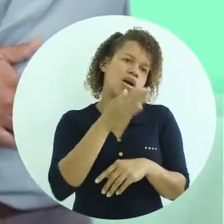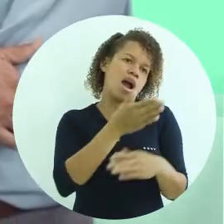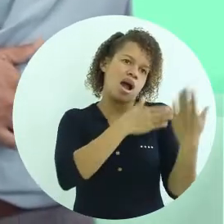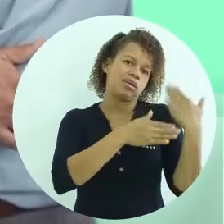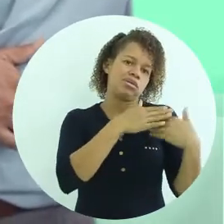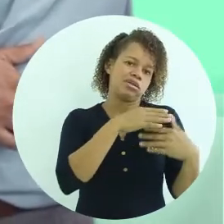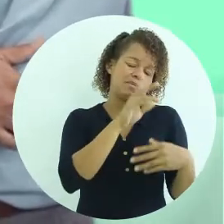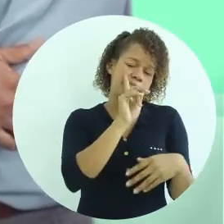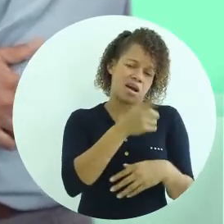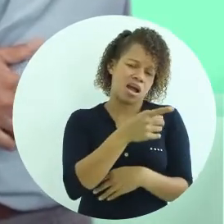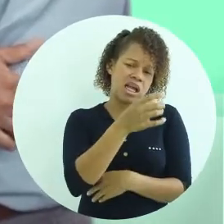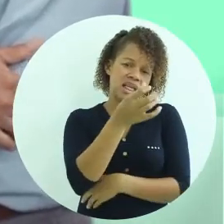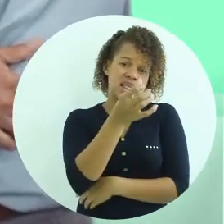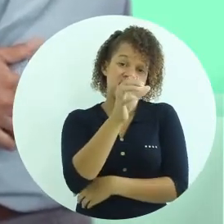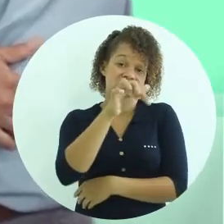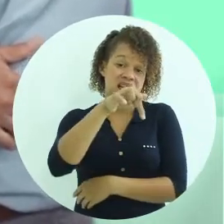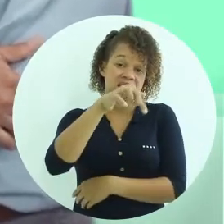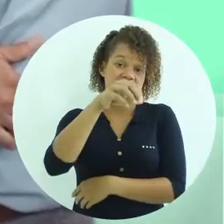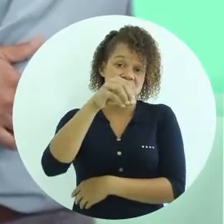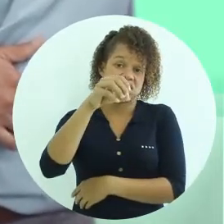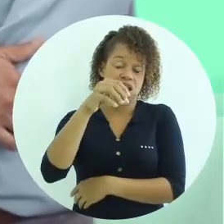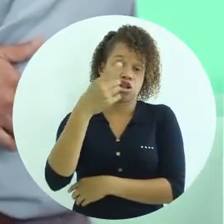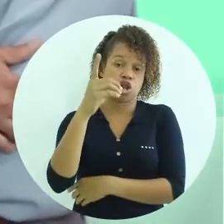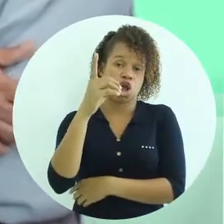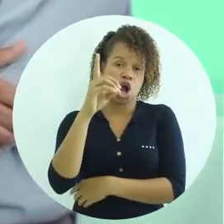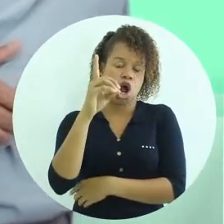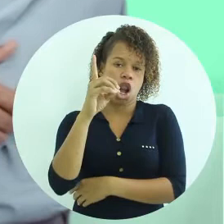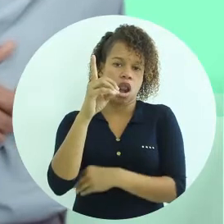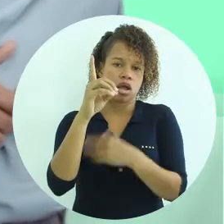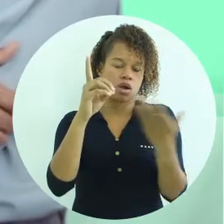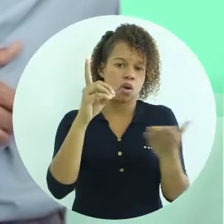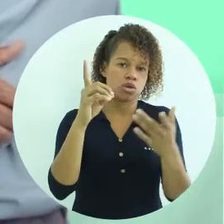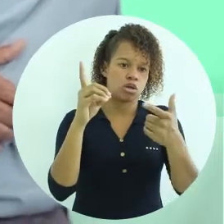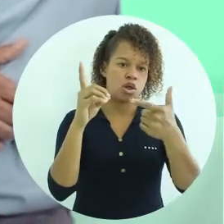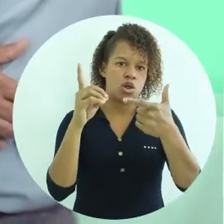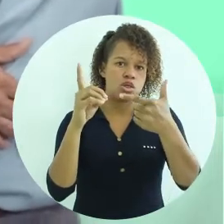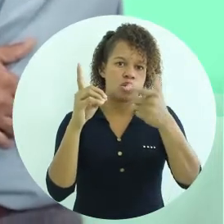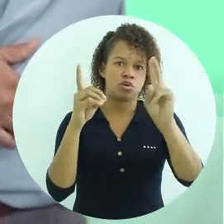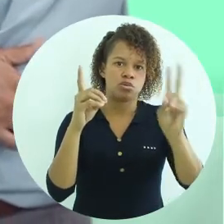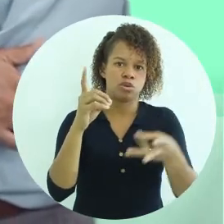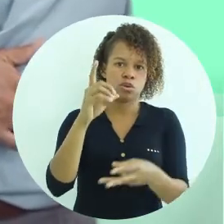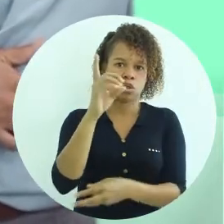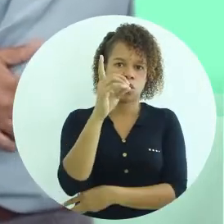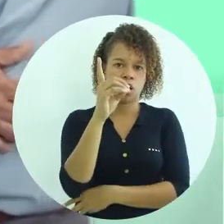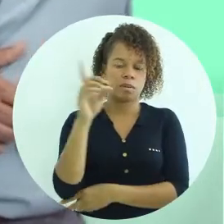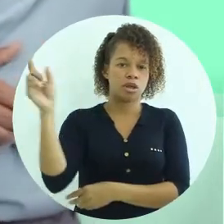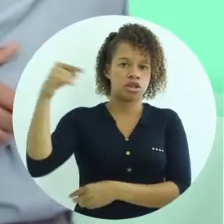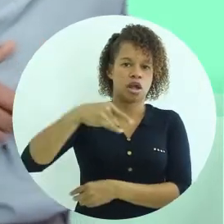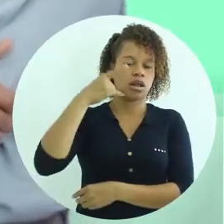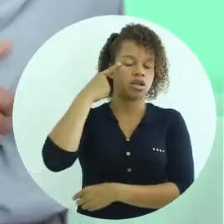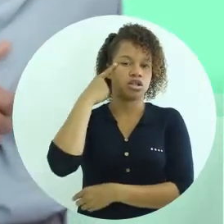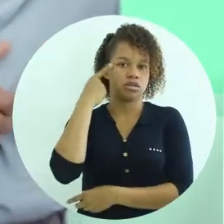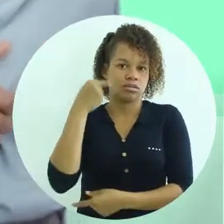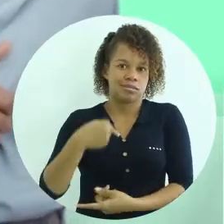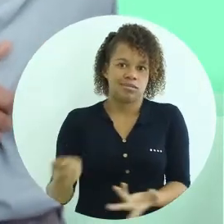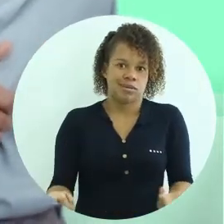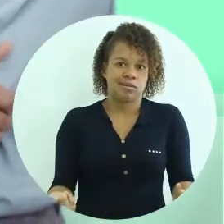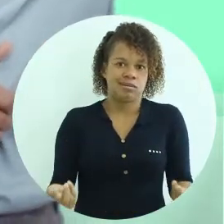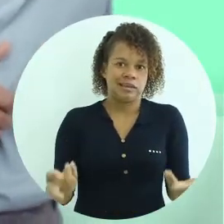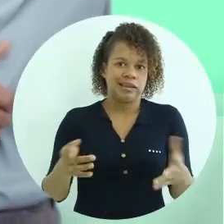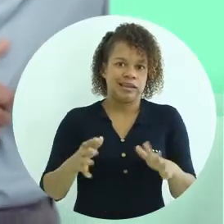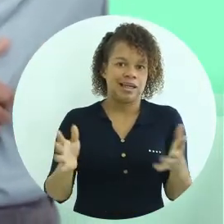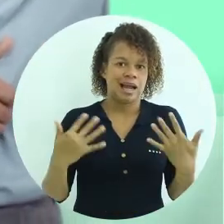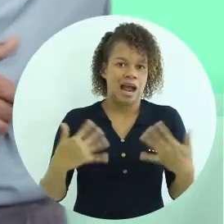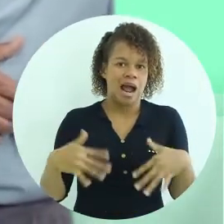pagar $700 num container de 20. Hoje, você paga $2.000 para vir da China. Então, outro gargalo que a gente tem, que eu